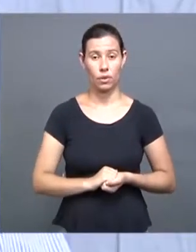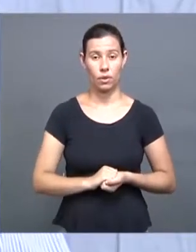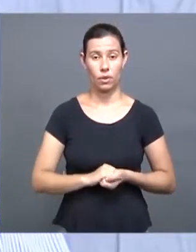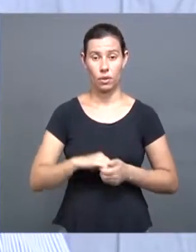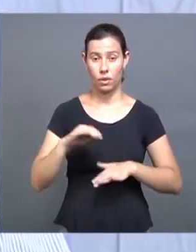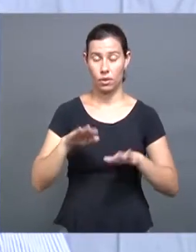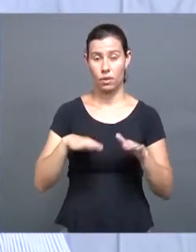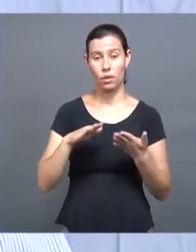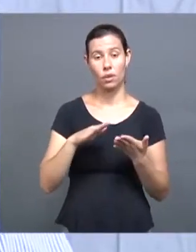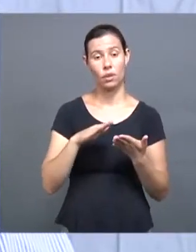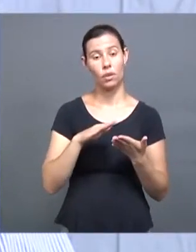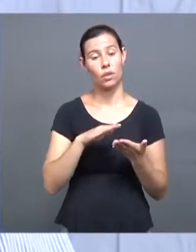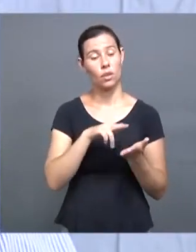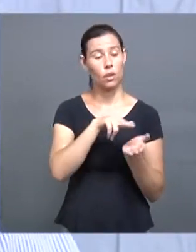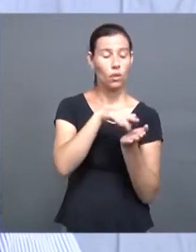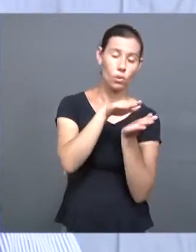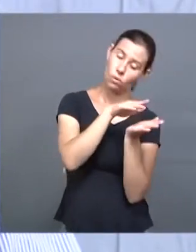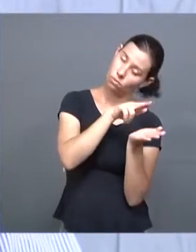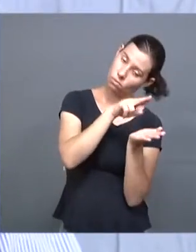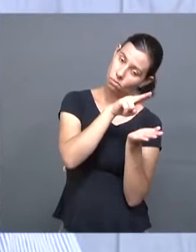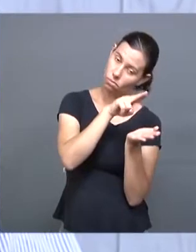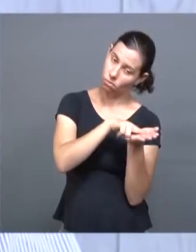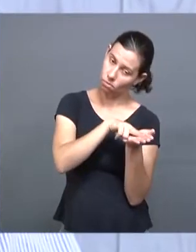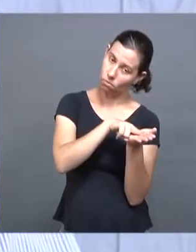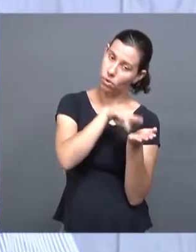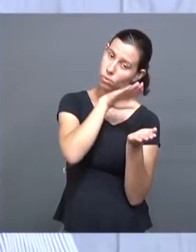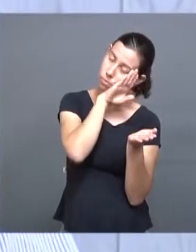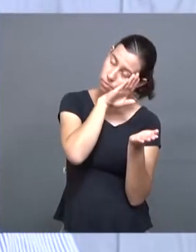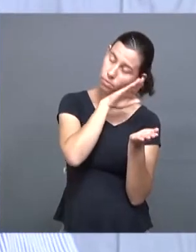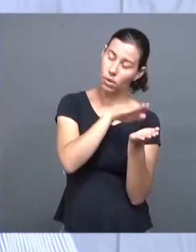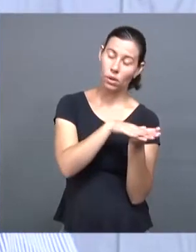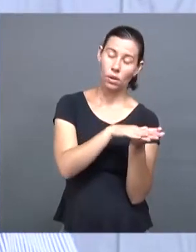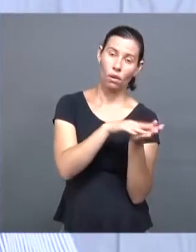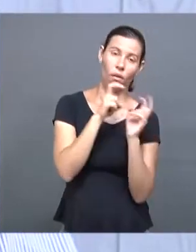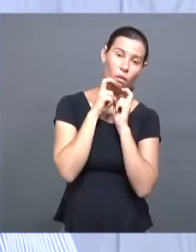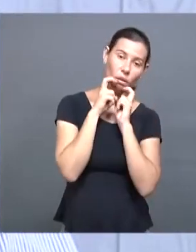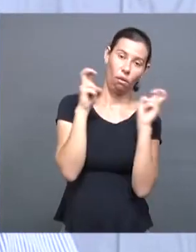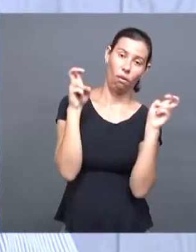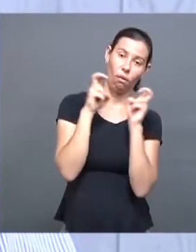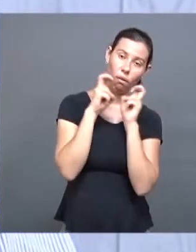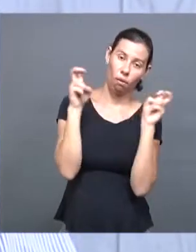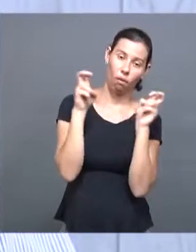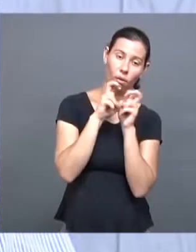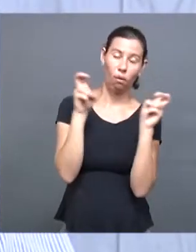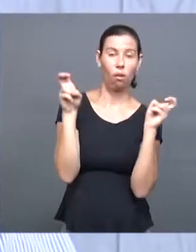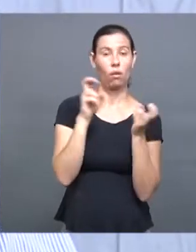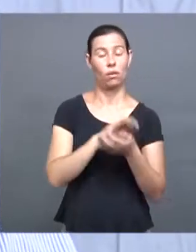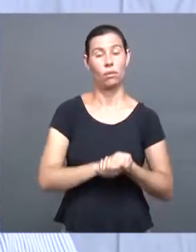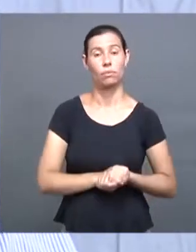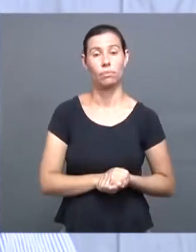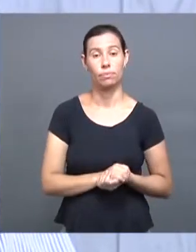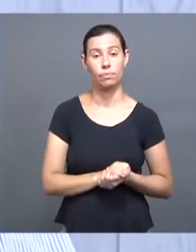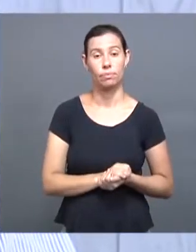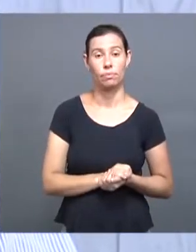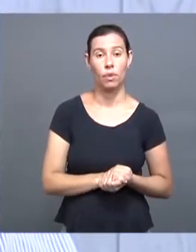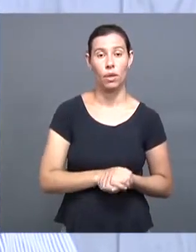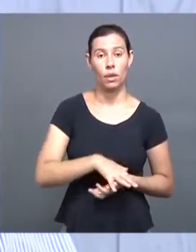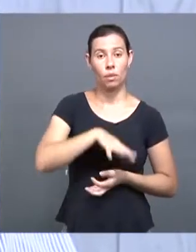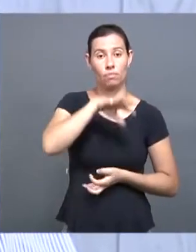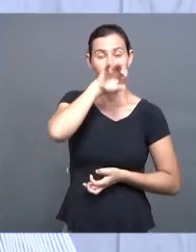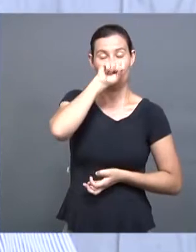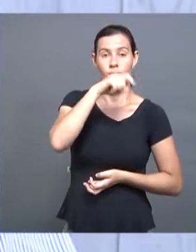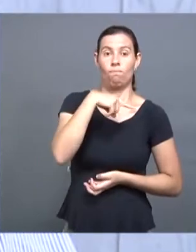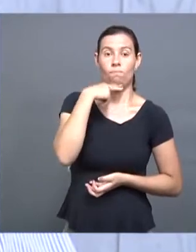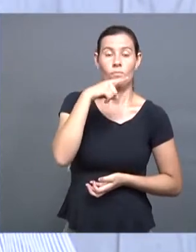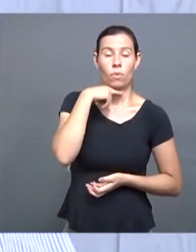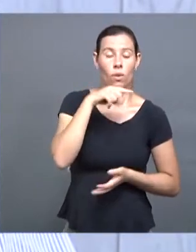sono. Então, que a pessoa dorme, ela normalmente é um roncador crônico, tá? Então a pessoa está roncando e para de respirar.